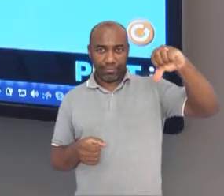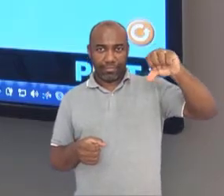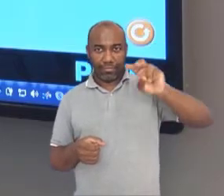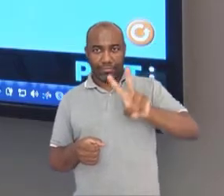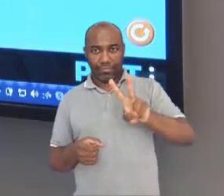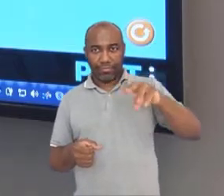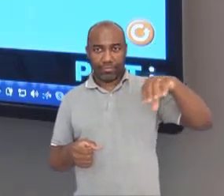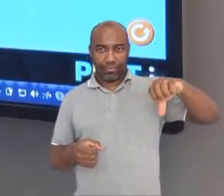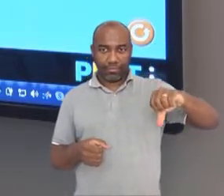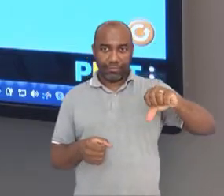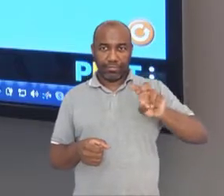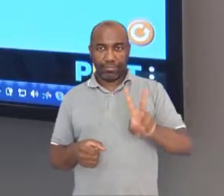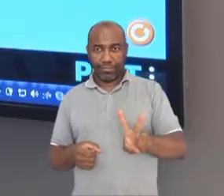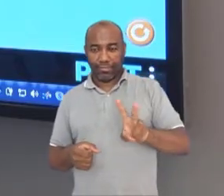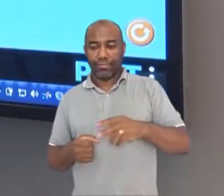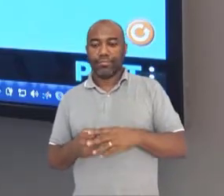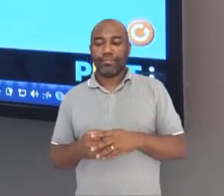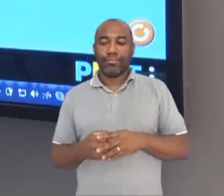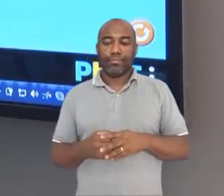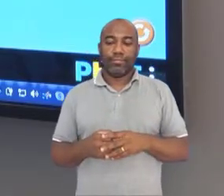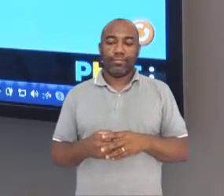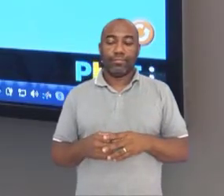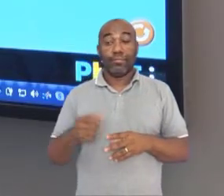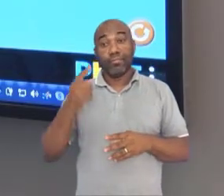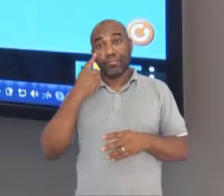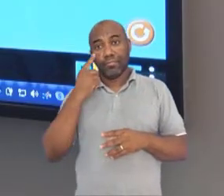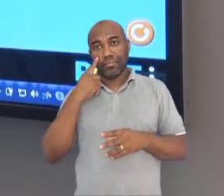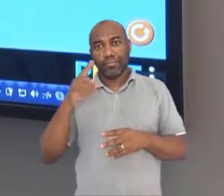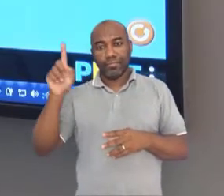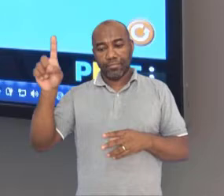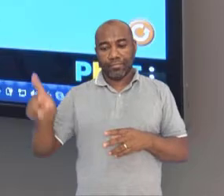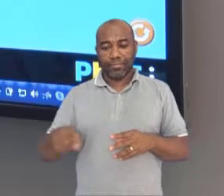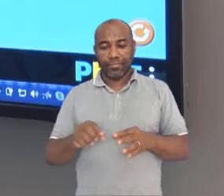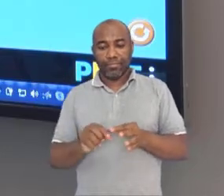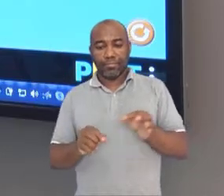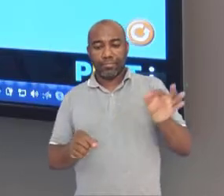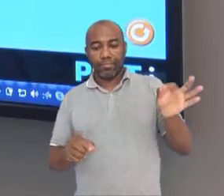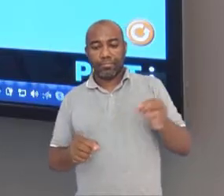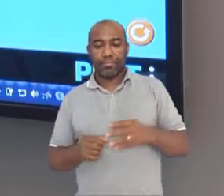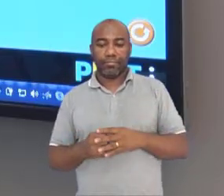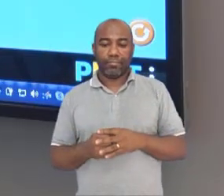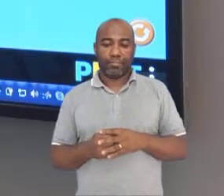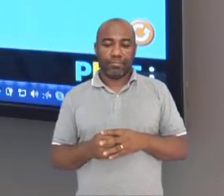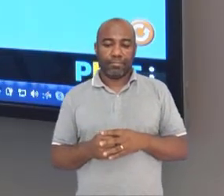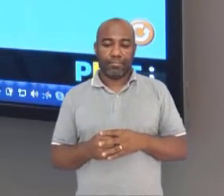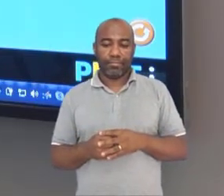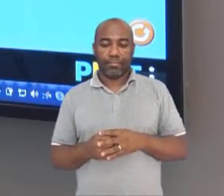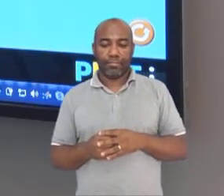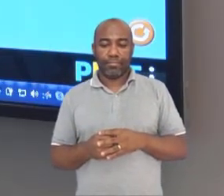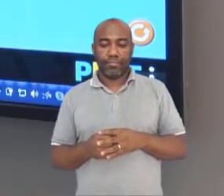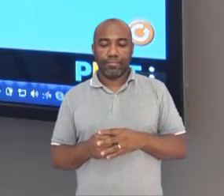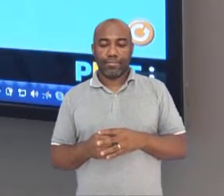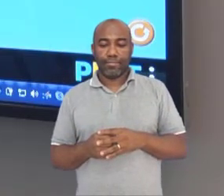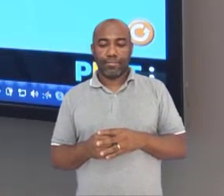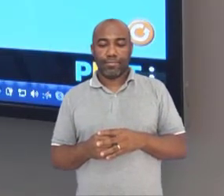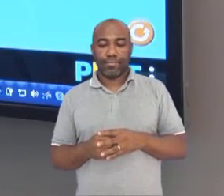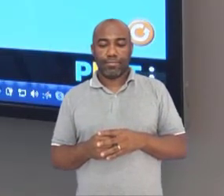paralelo, quantos volts eu tenho? Vamos observar. Olha lá, nós